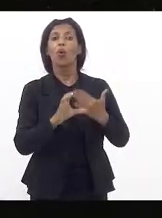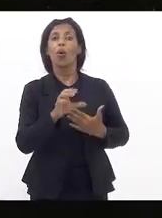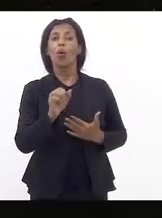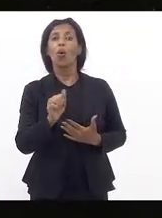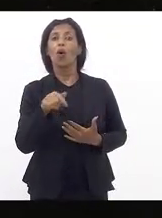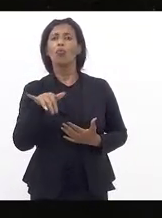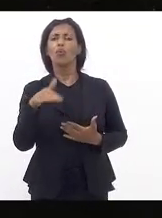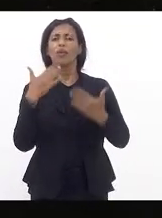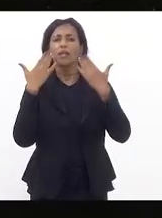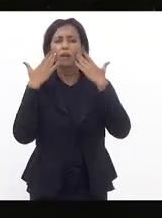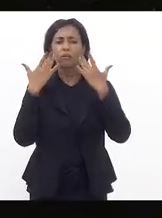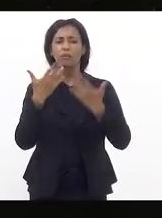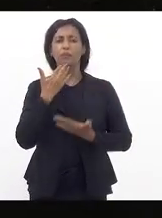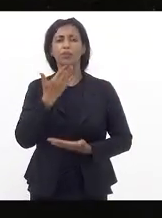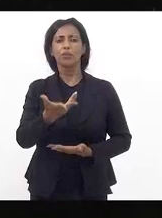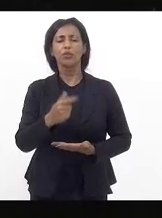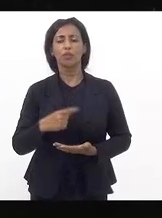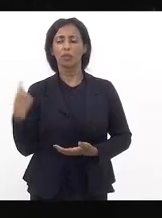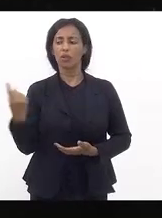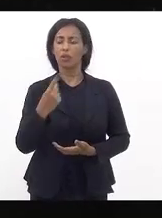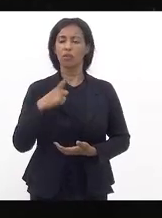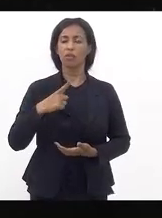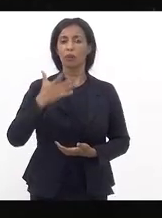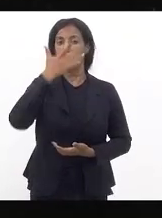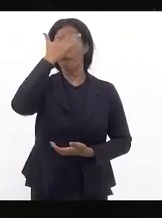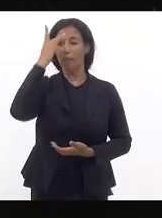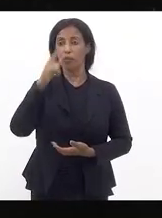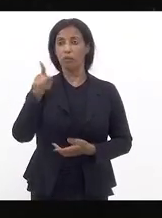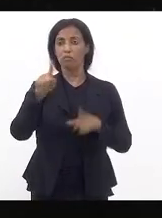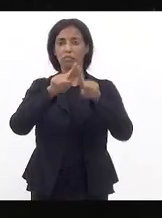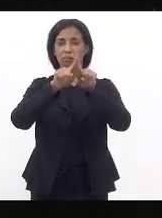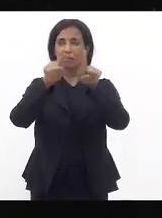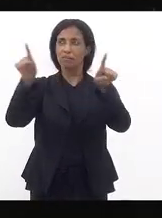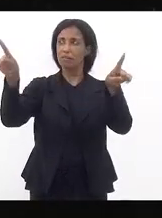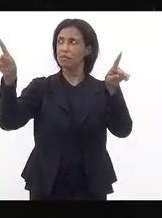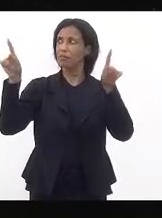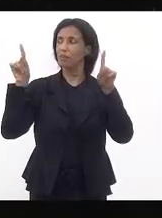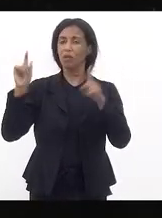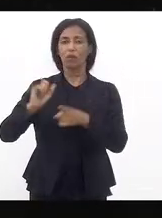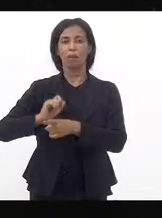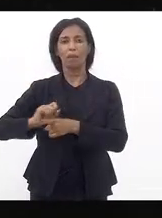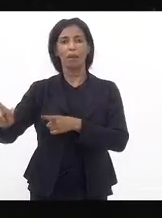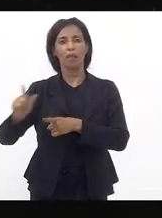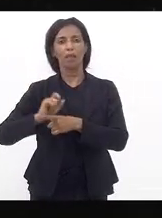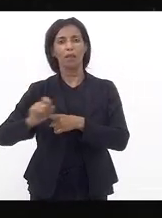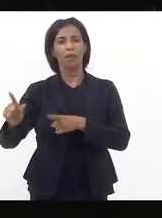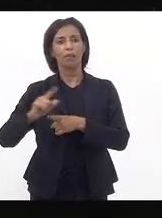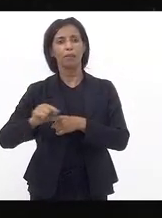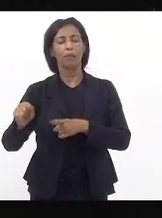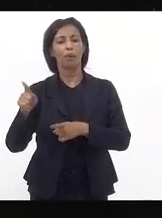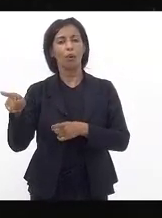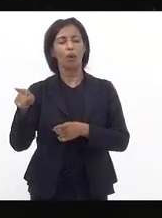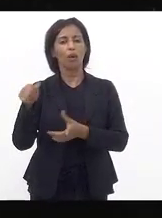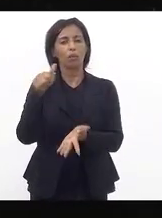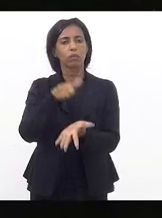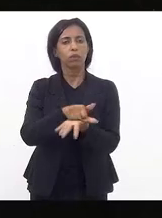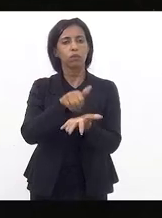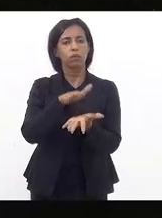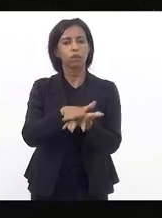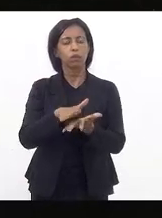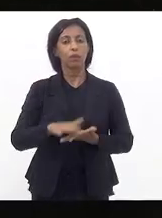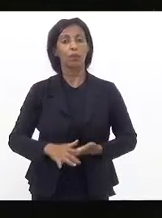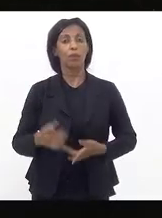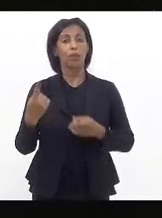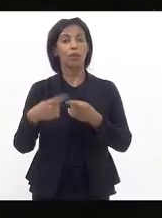Oria e público porque nós temos pessoas lá que foram permitidas por justa causa